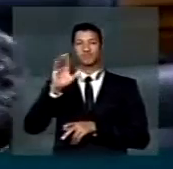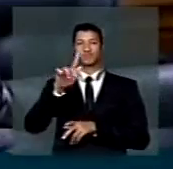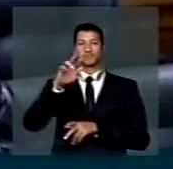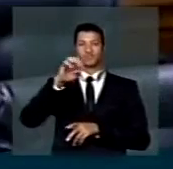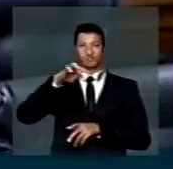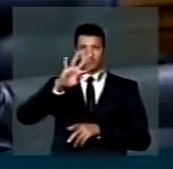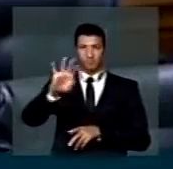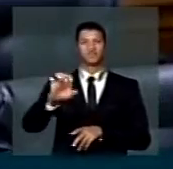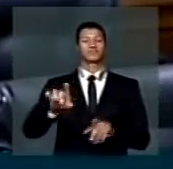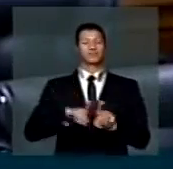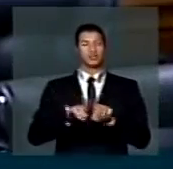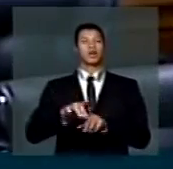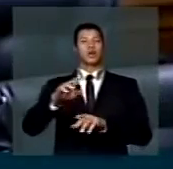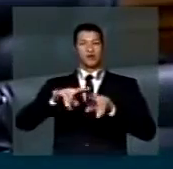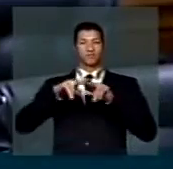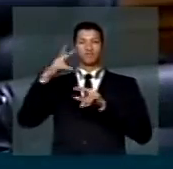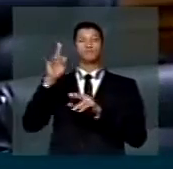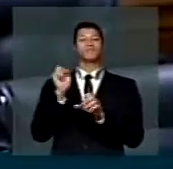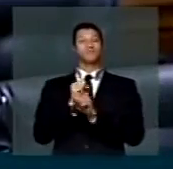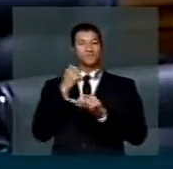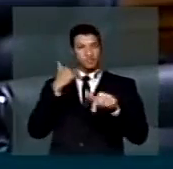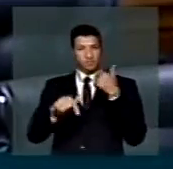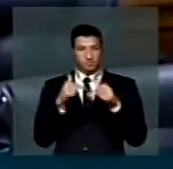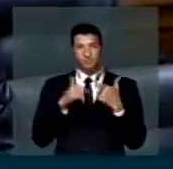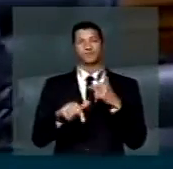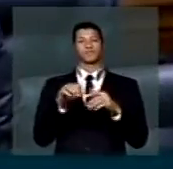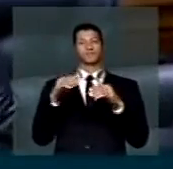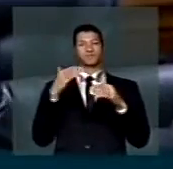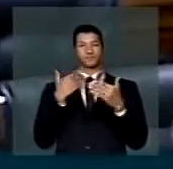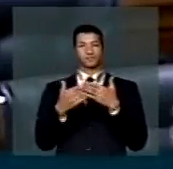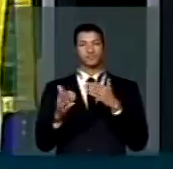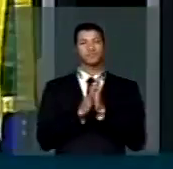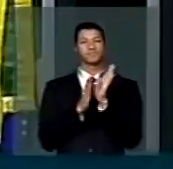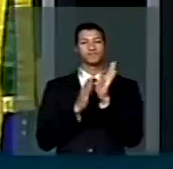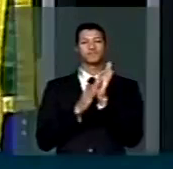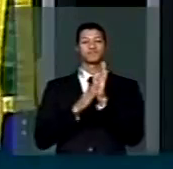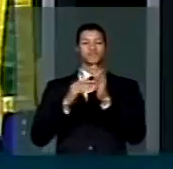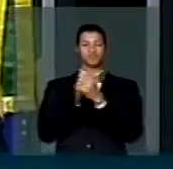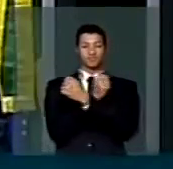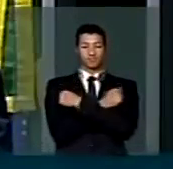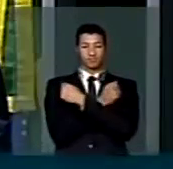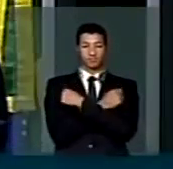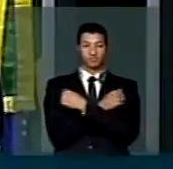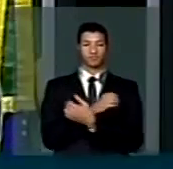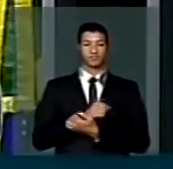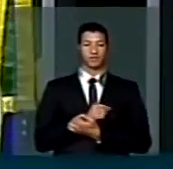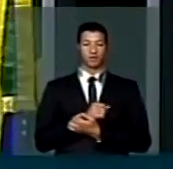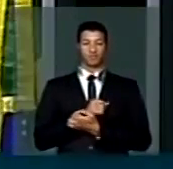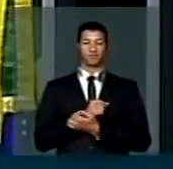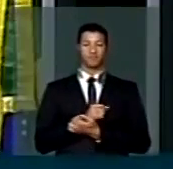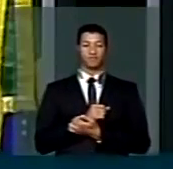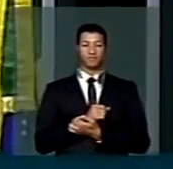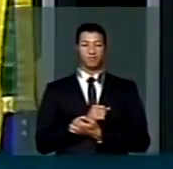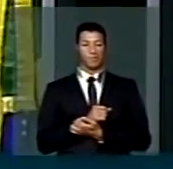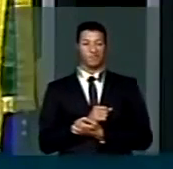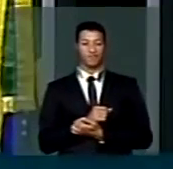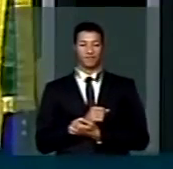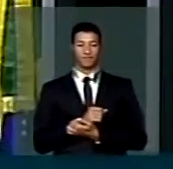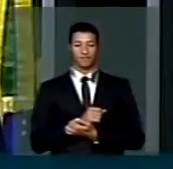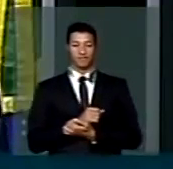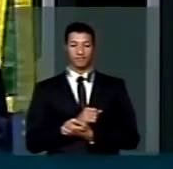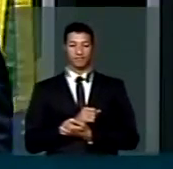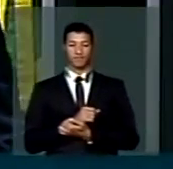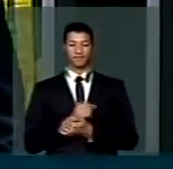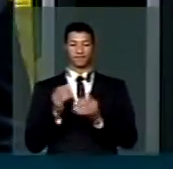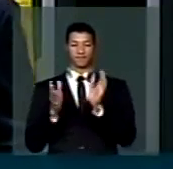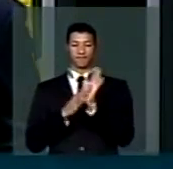pelo trabalho de Vossa Excelência. Parabéns pela atuação, um grande abraço. Muito obrigado. Muito obrigado. Eu sei bastante breve, senhor presidente. Deputado Bolsonaro.